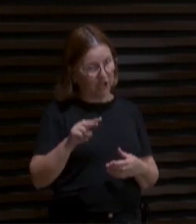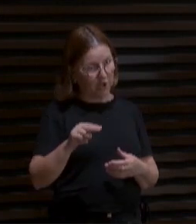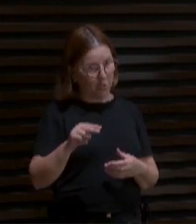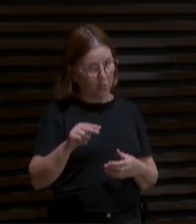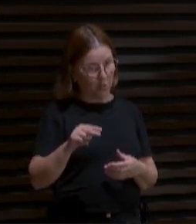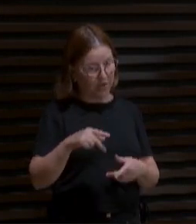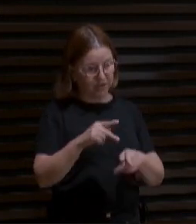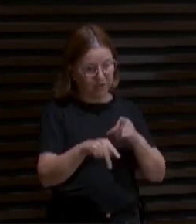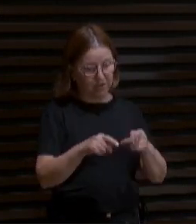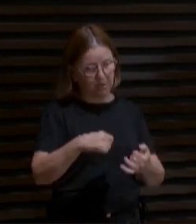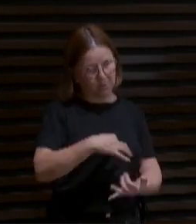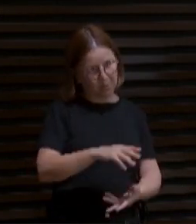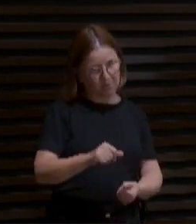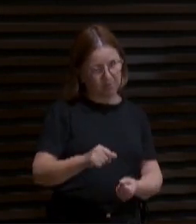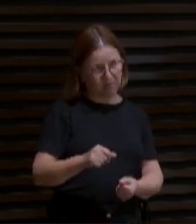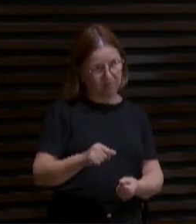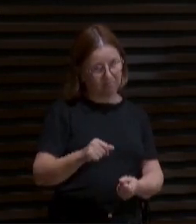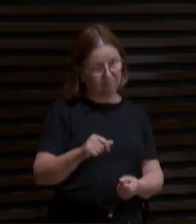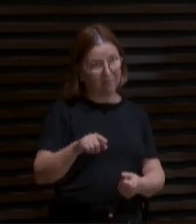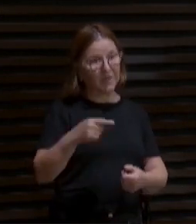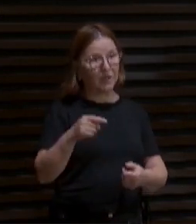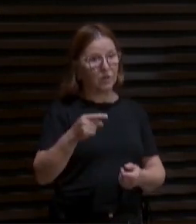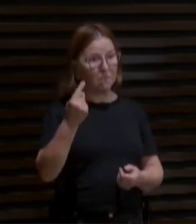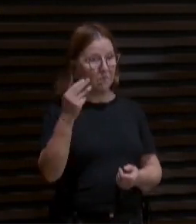são piores.